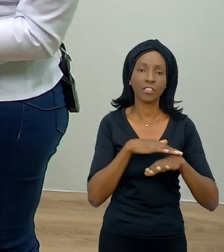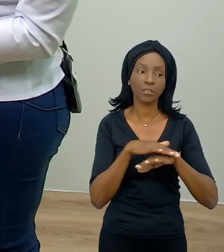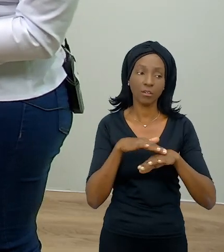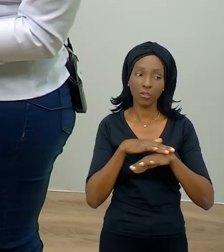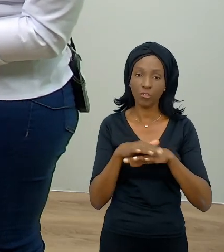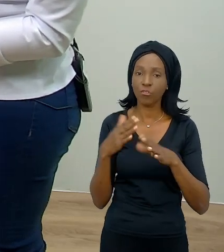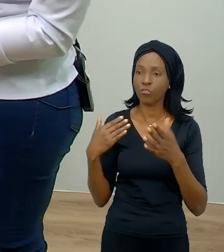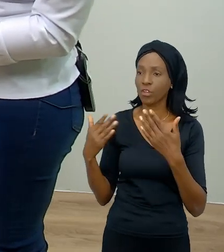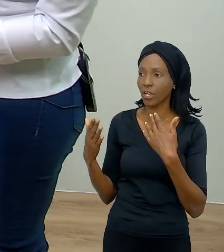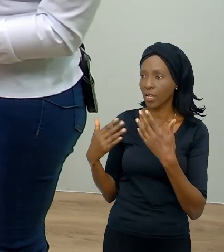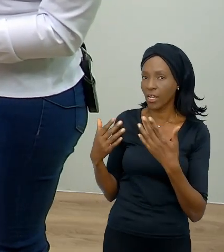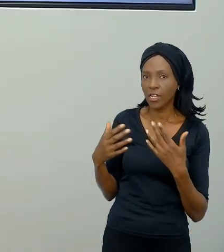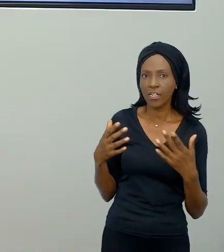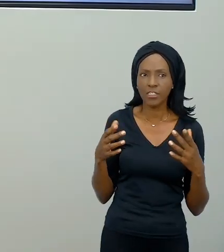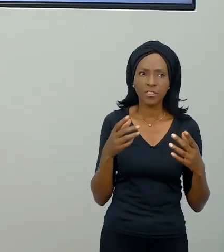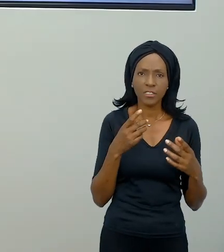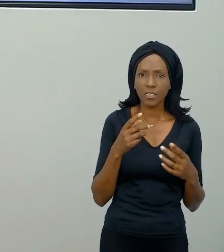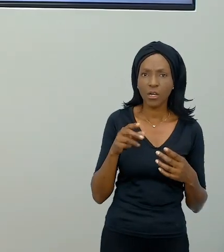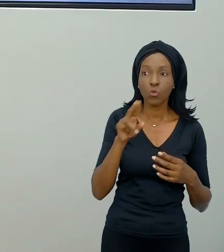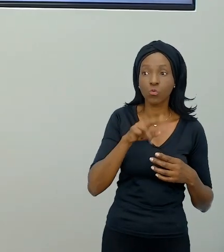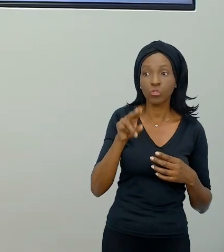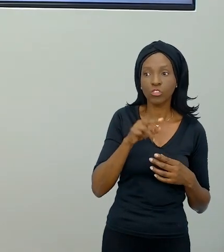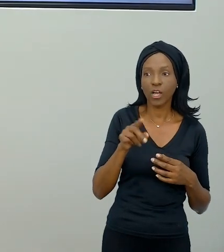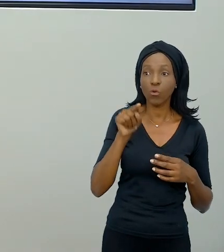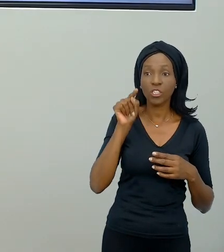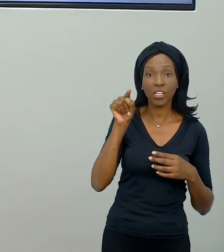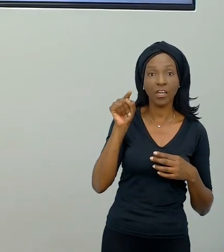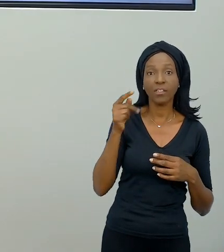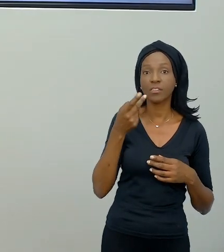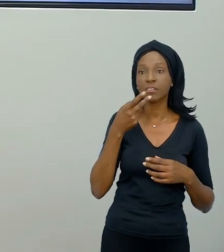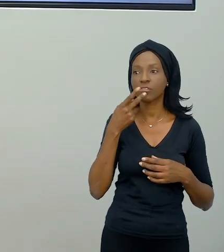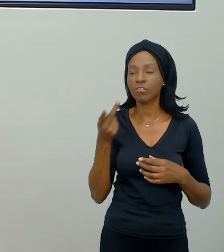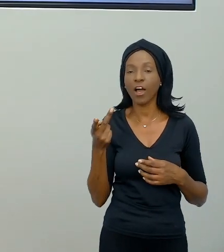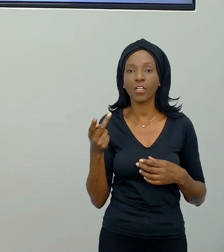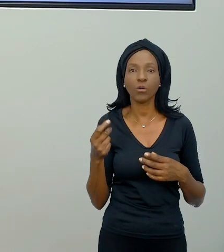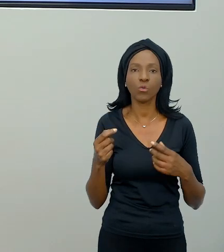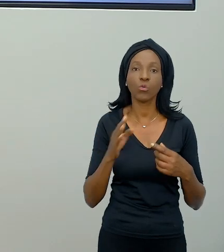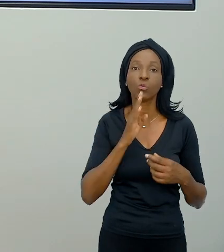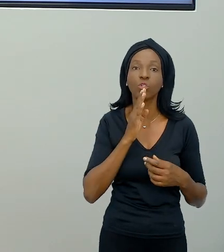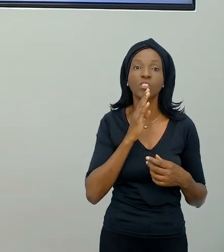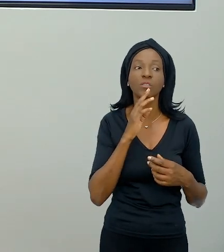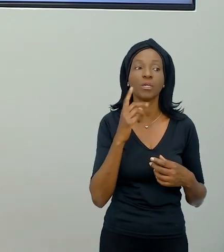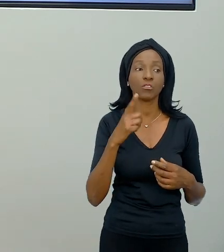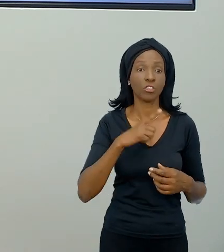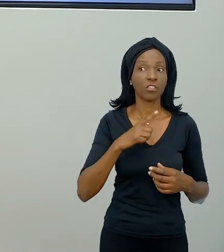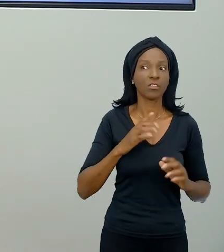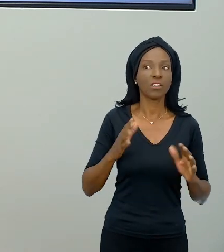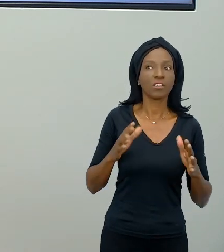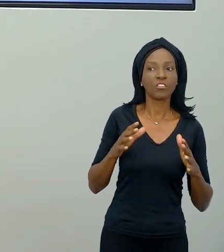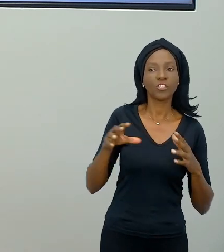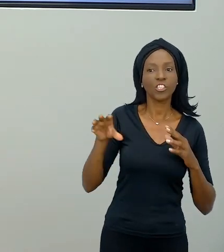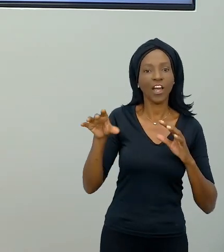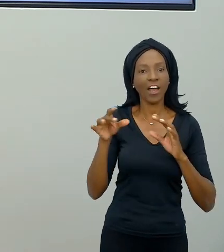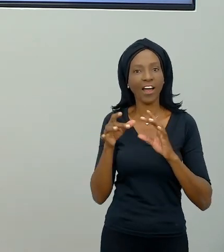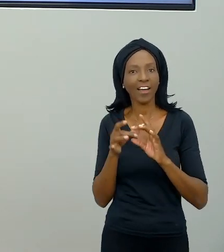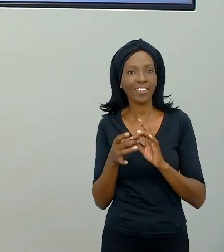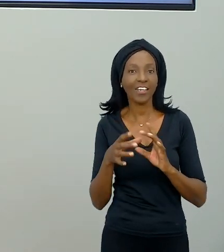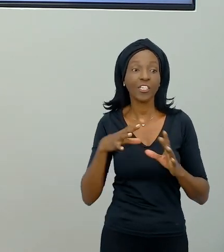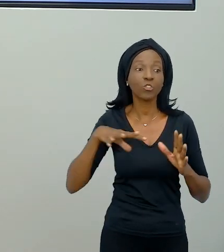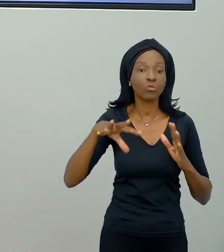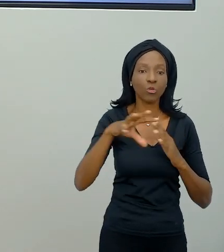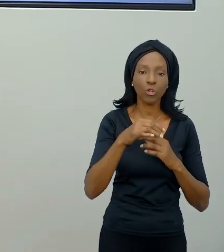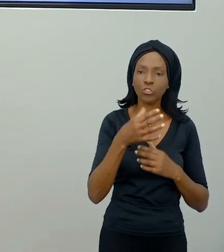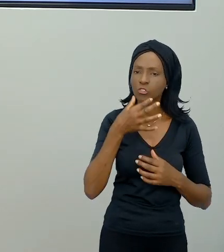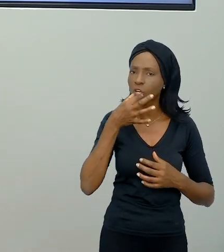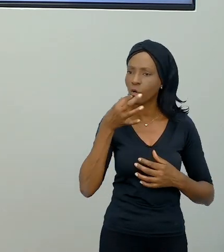conversa, linkar com o que os outros estão interagindo, o que acontece? Todos os estudantes estão emitindo a sua opinião, e